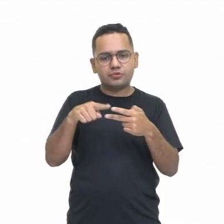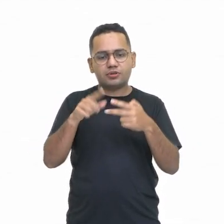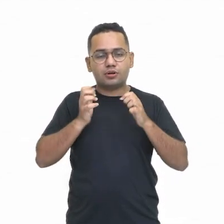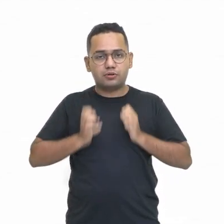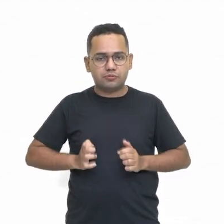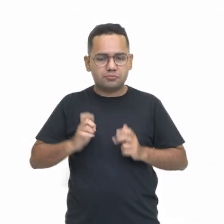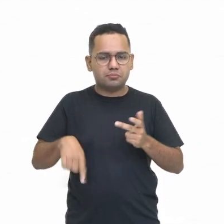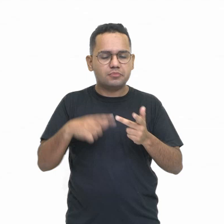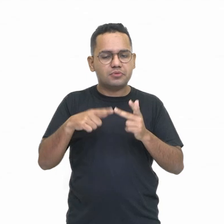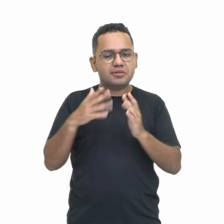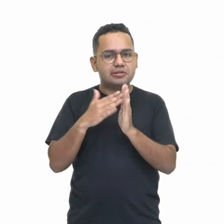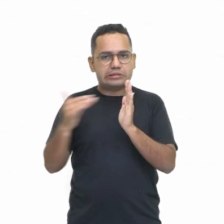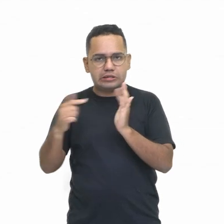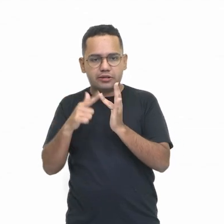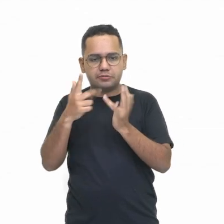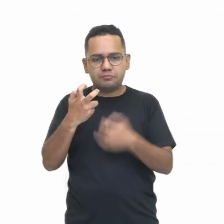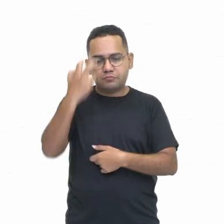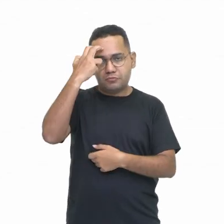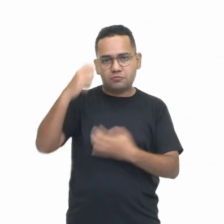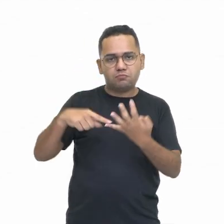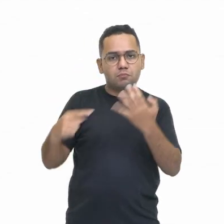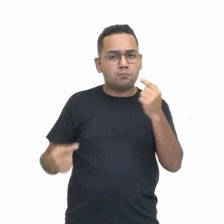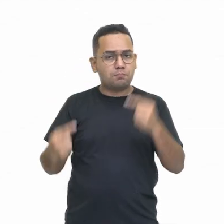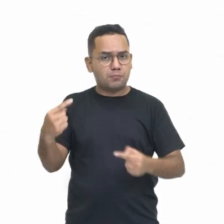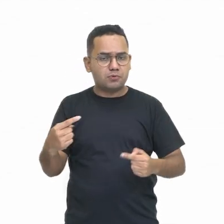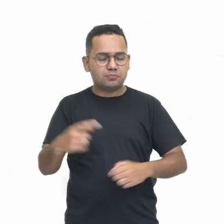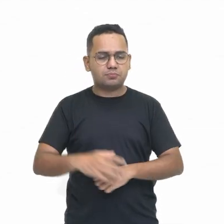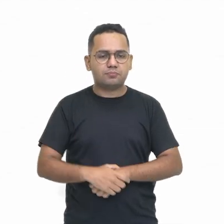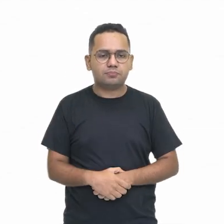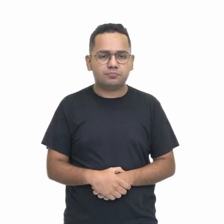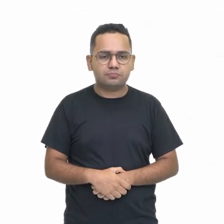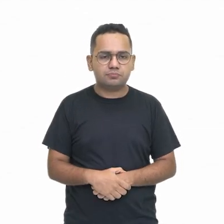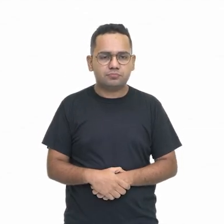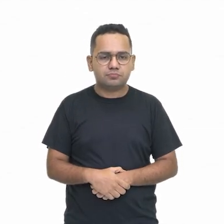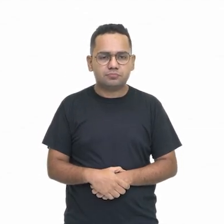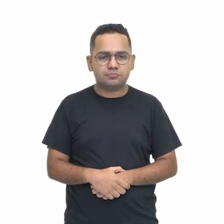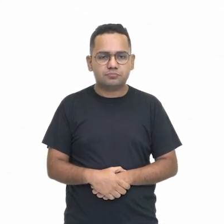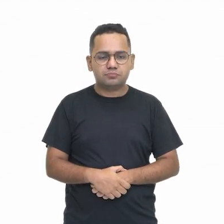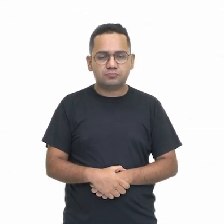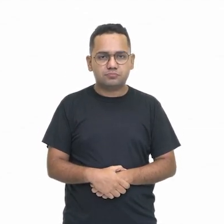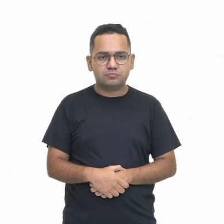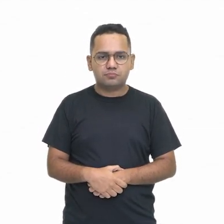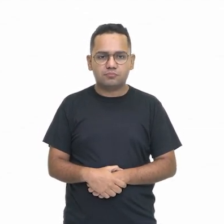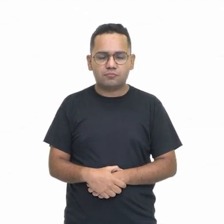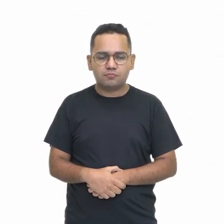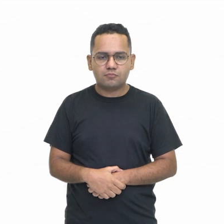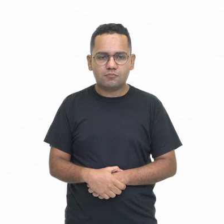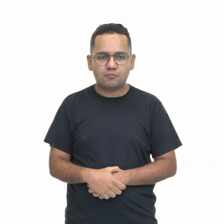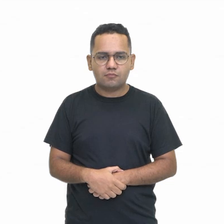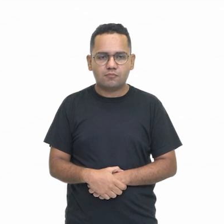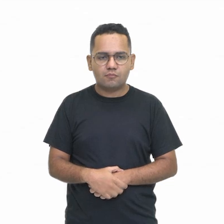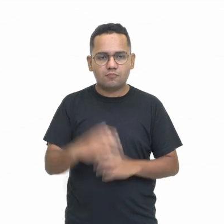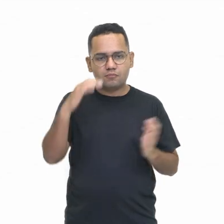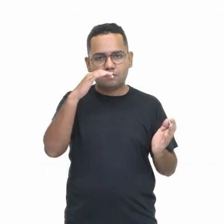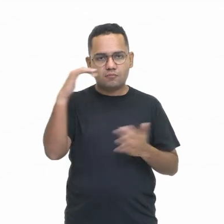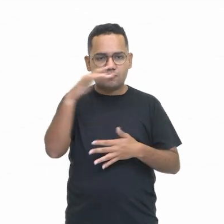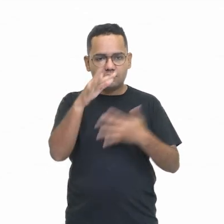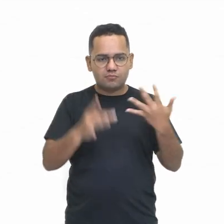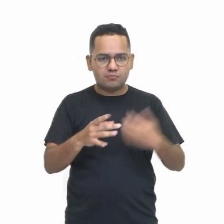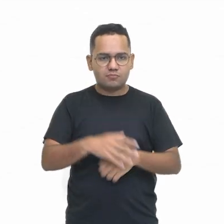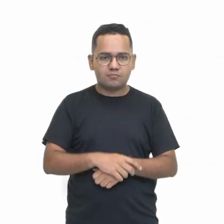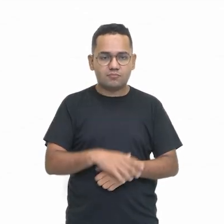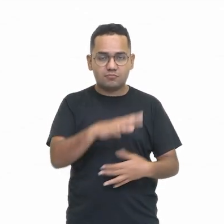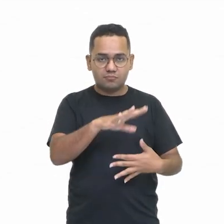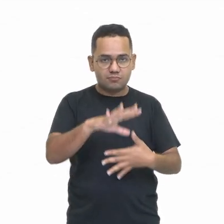morais, éticos, estéticos, culturais e políticos.